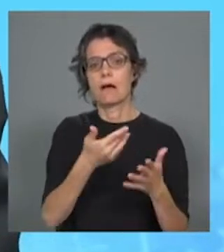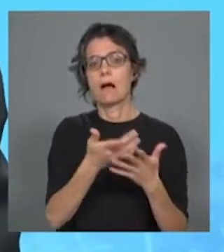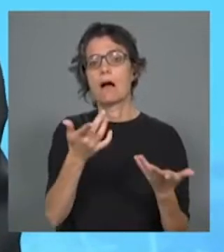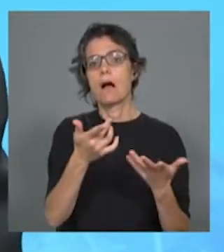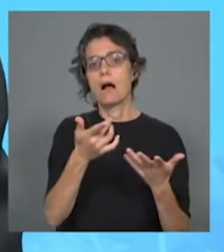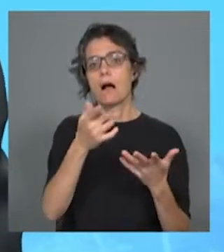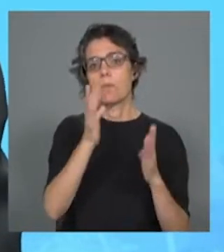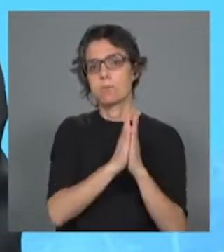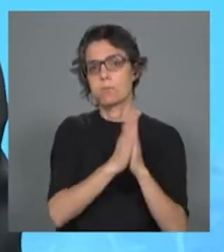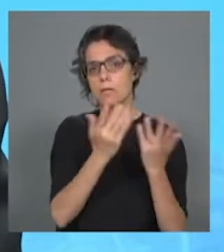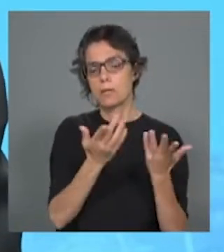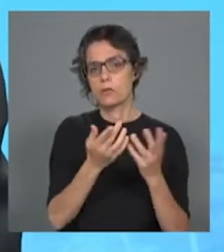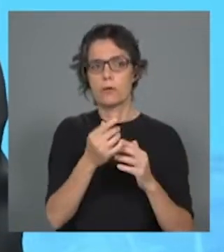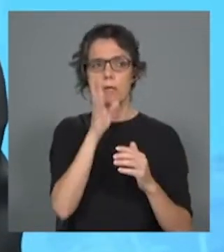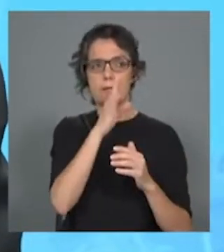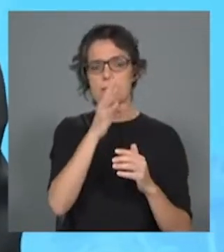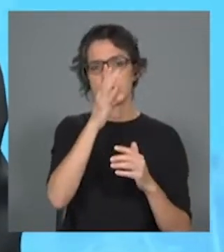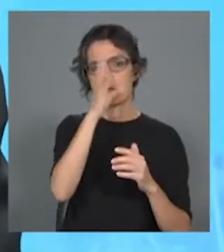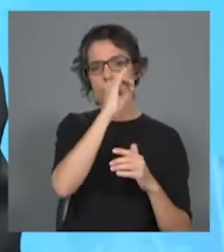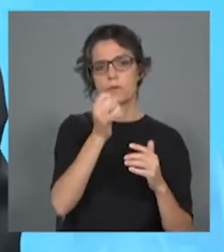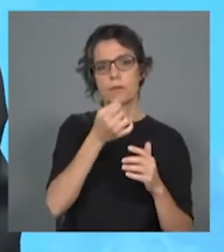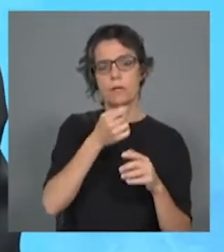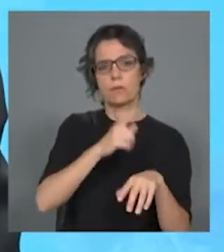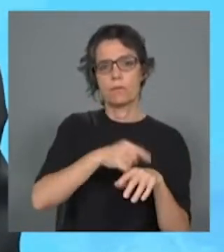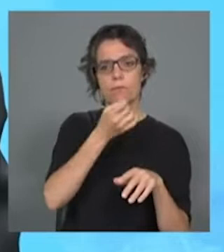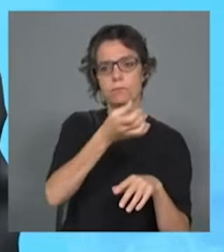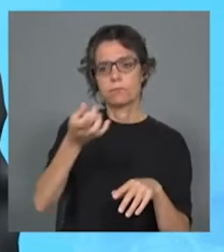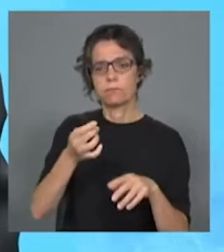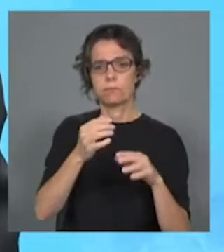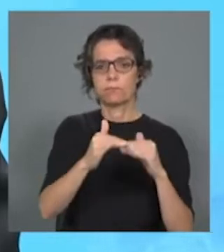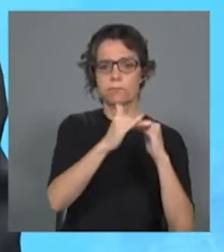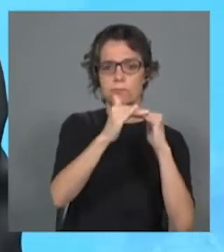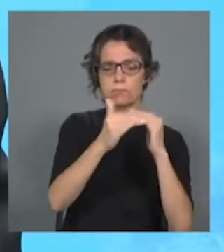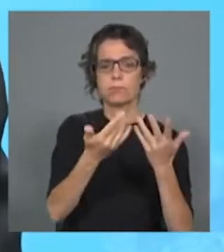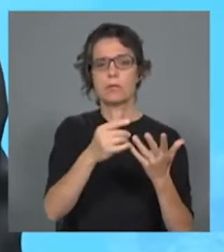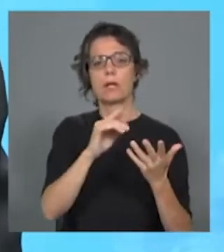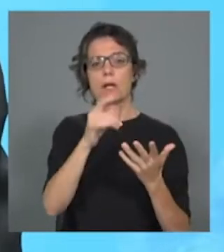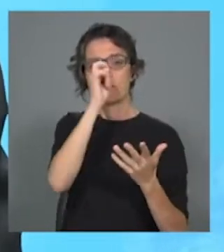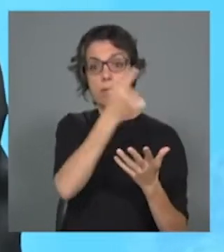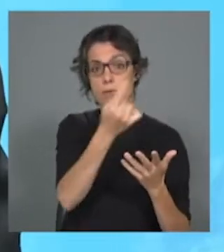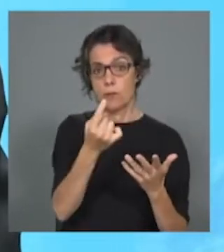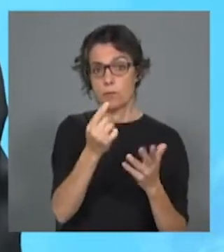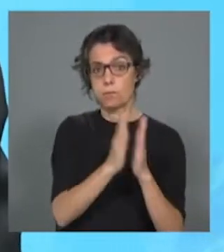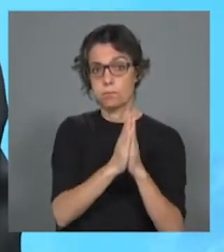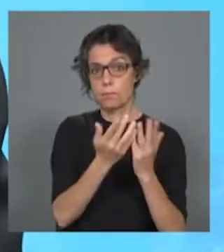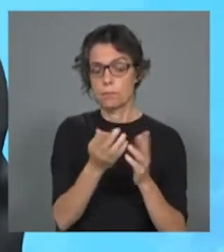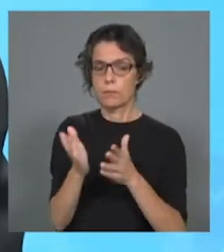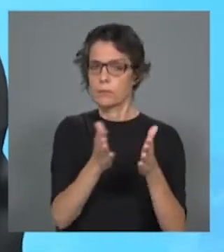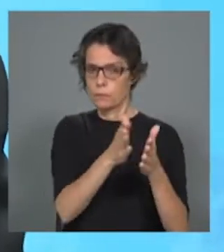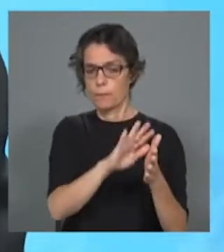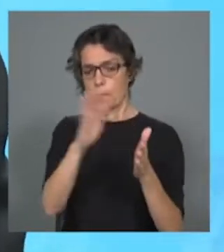uma maneira equitativa, respeitando as diversas religiões. Isso é uma